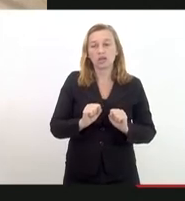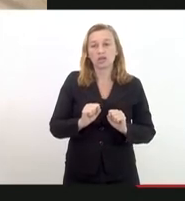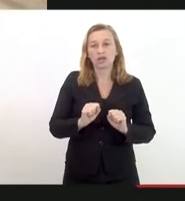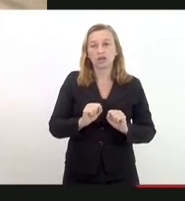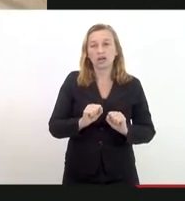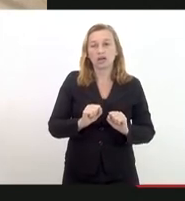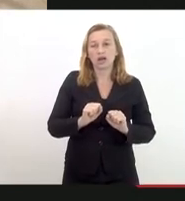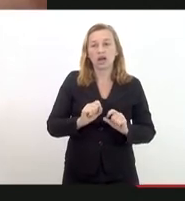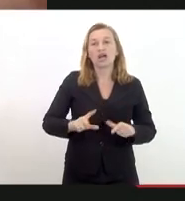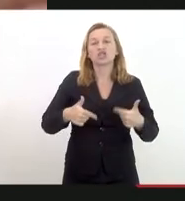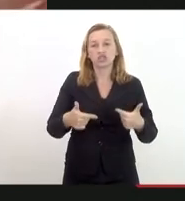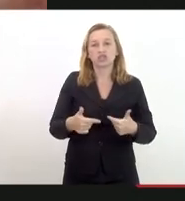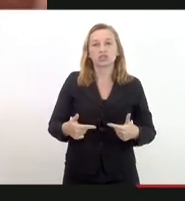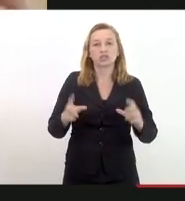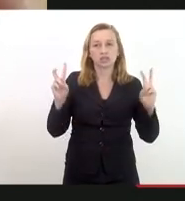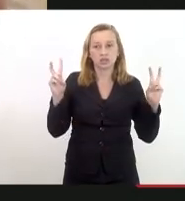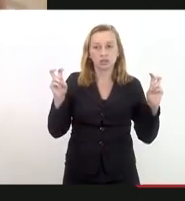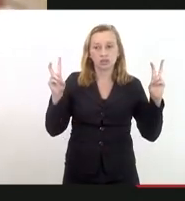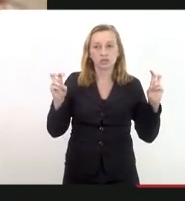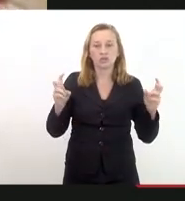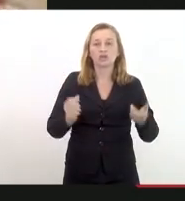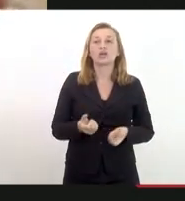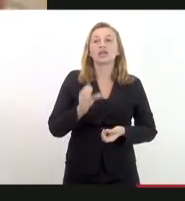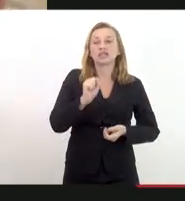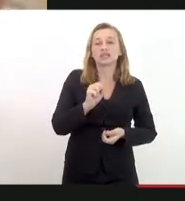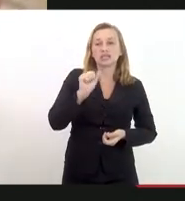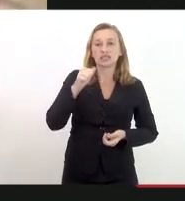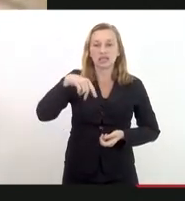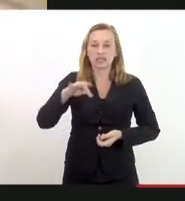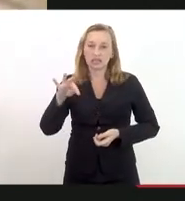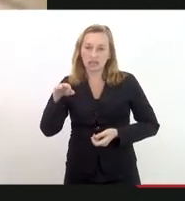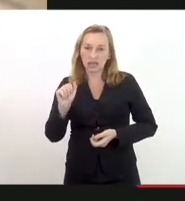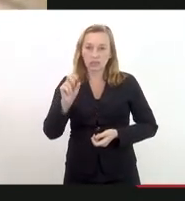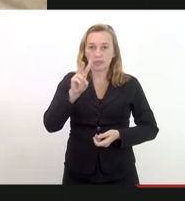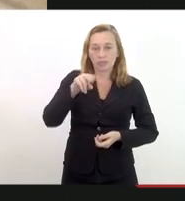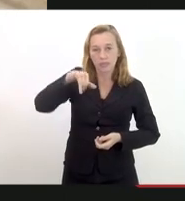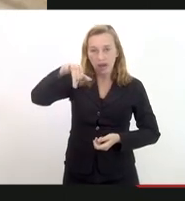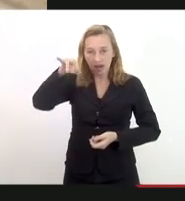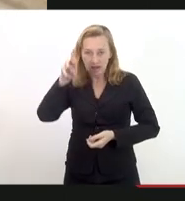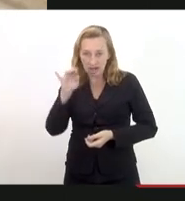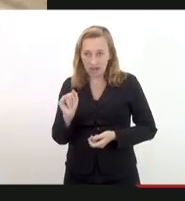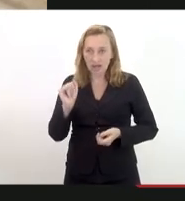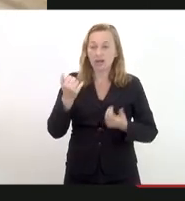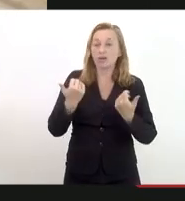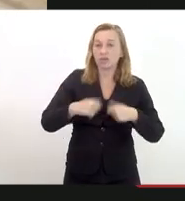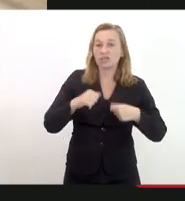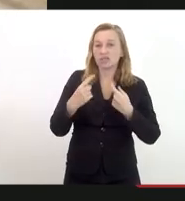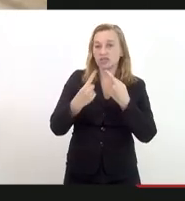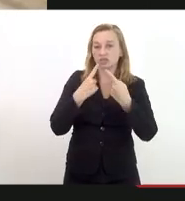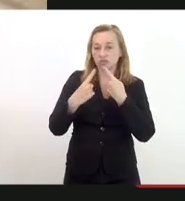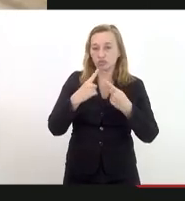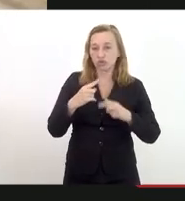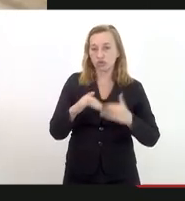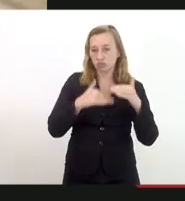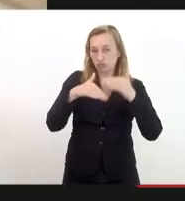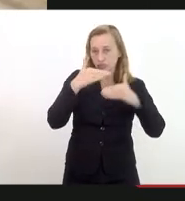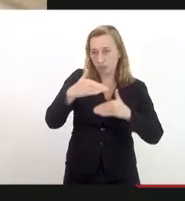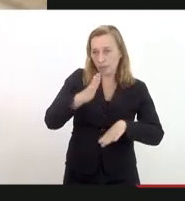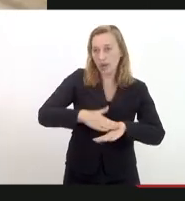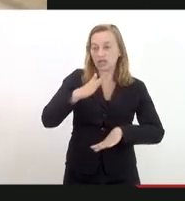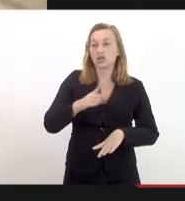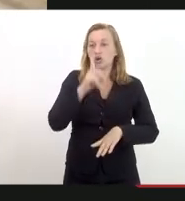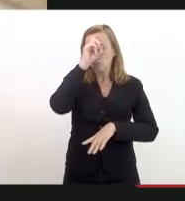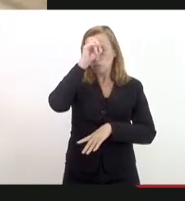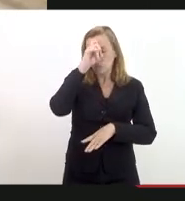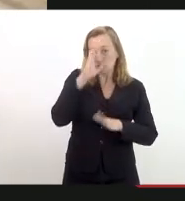disso. Em relação ao Santa Maria especificamente, a gente tem ainda que avançar nessa discussão do Santa Maria. Santa Maria é um hospital que